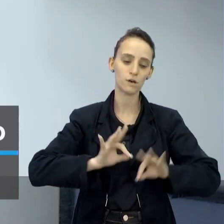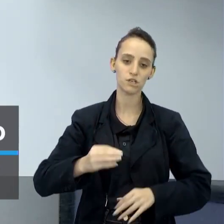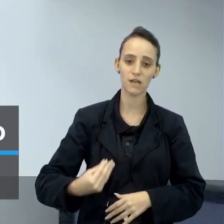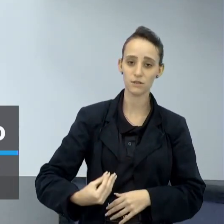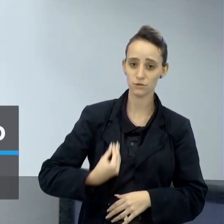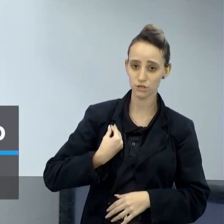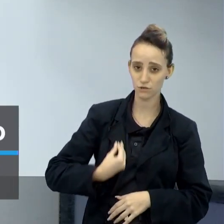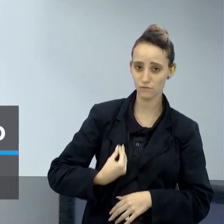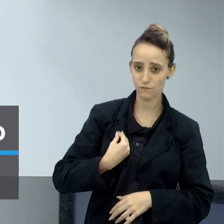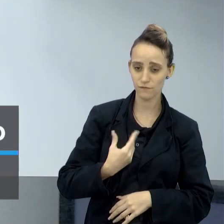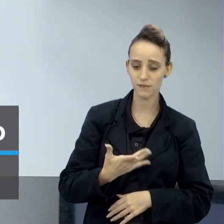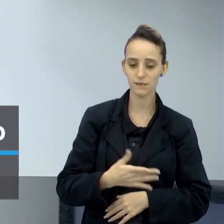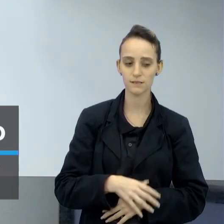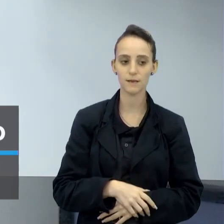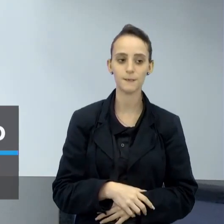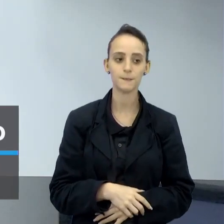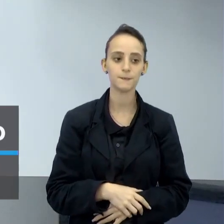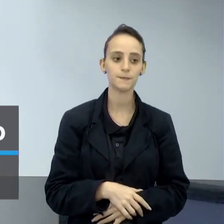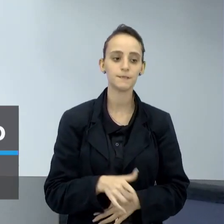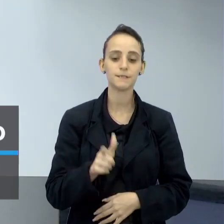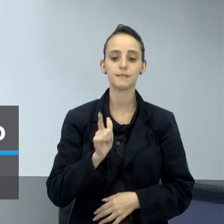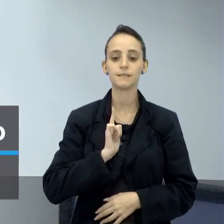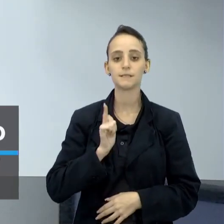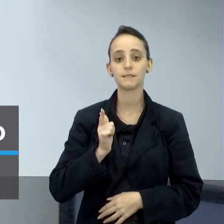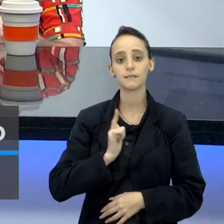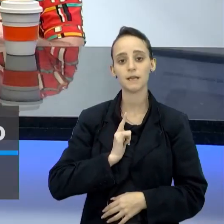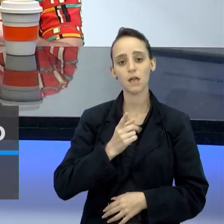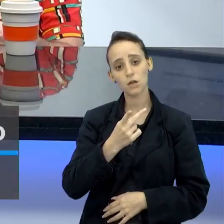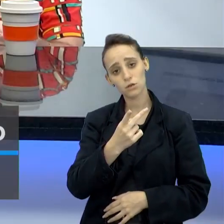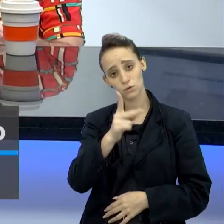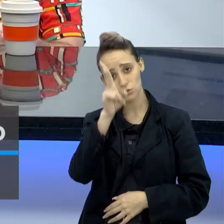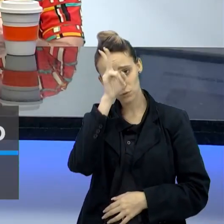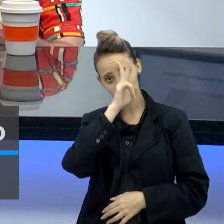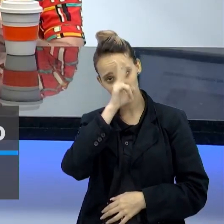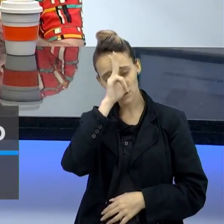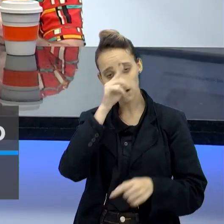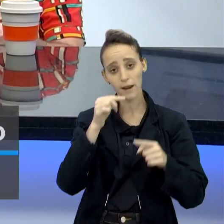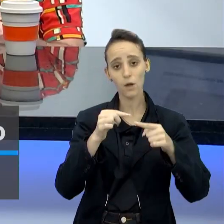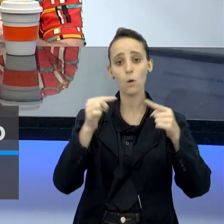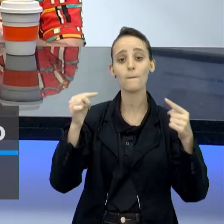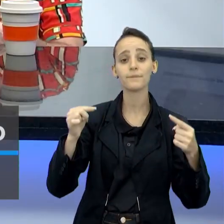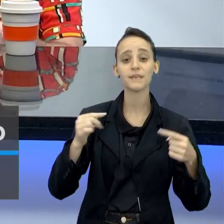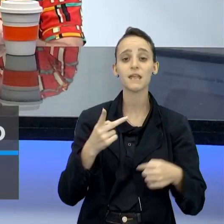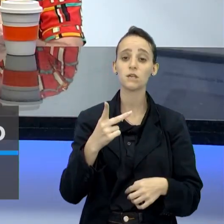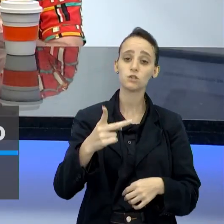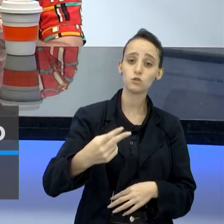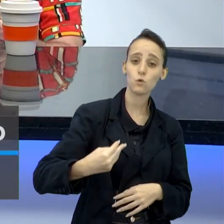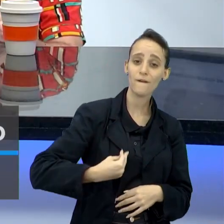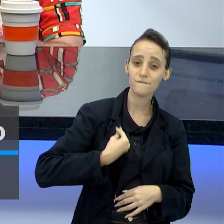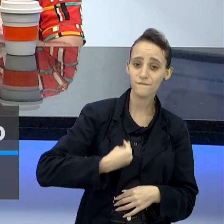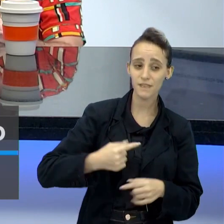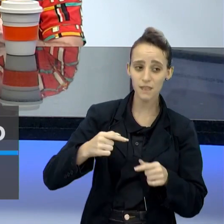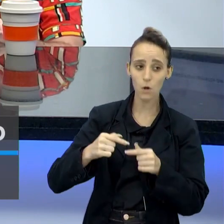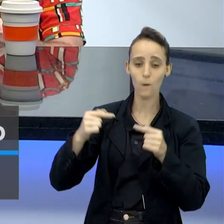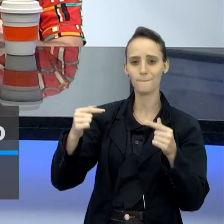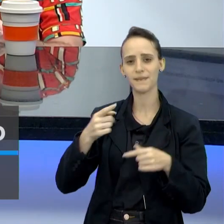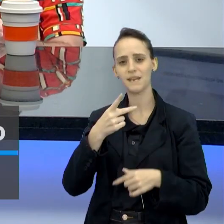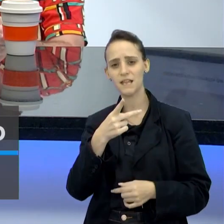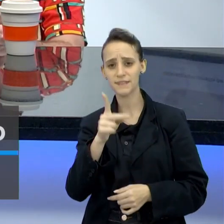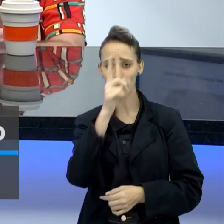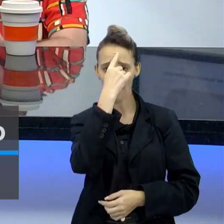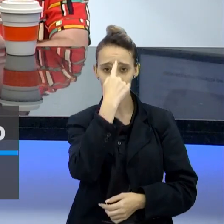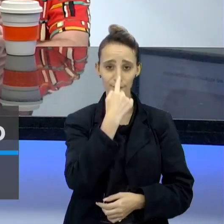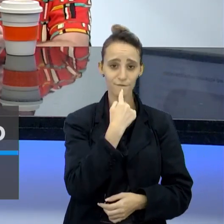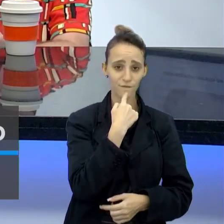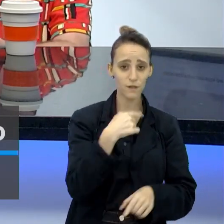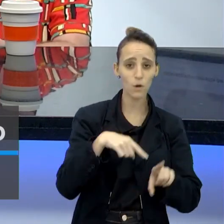referências são construídas com base na sua história, na sua realidade, no que você quer